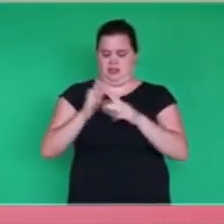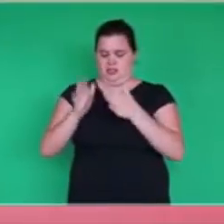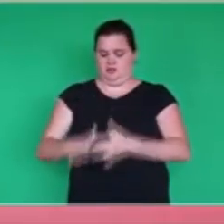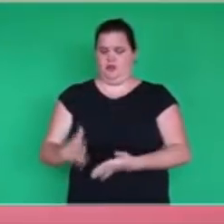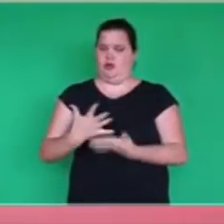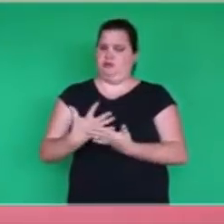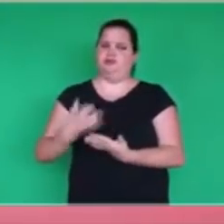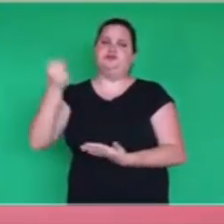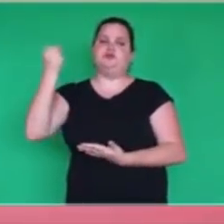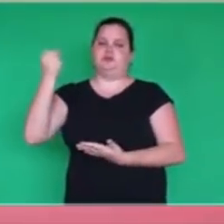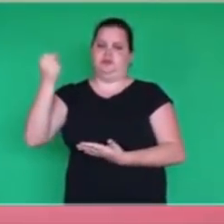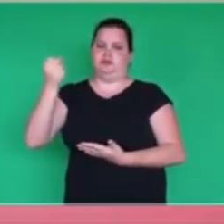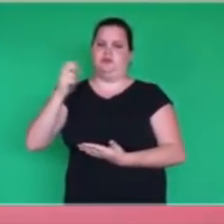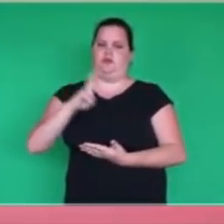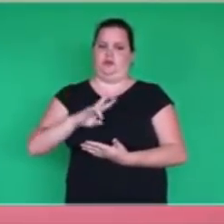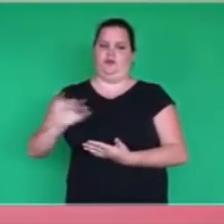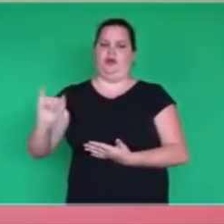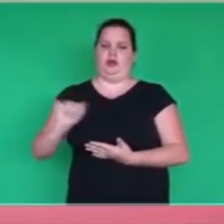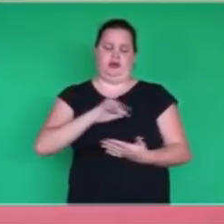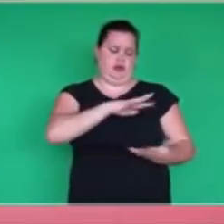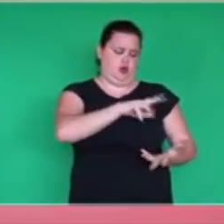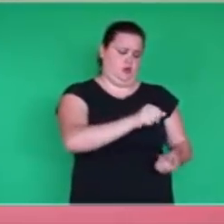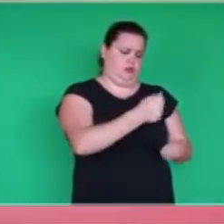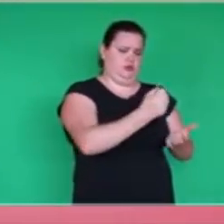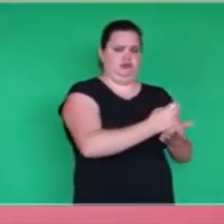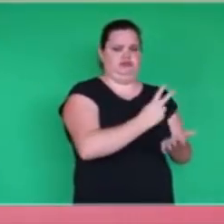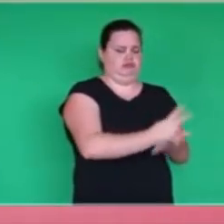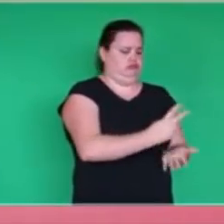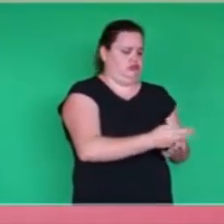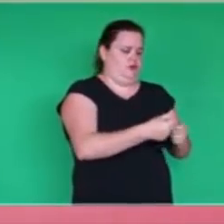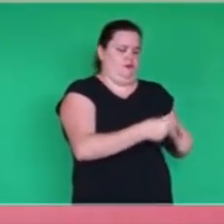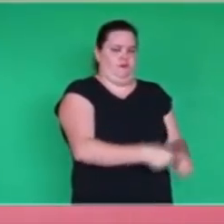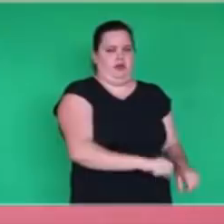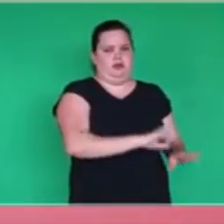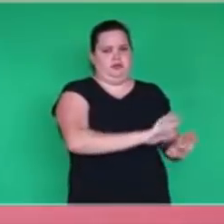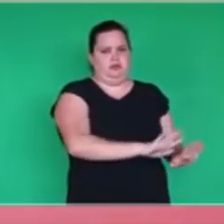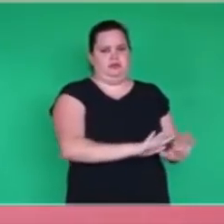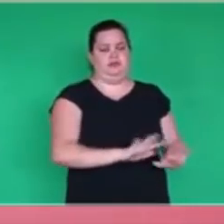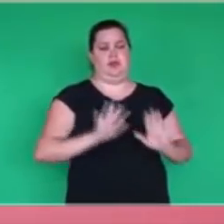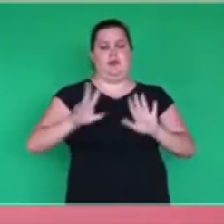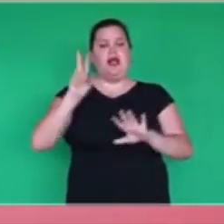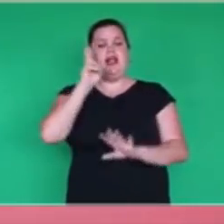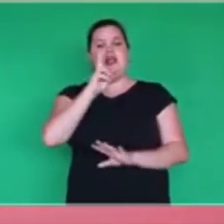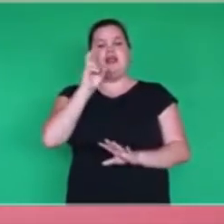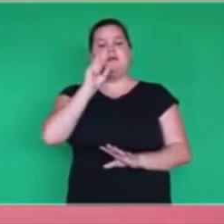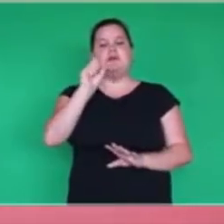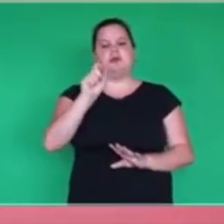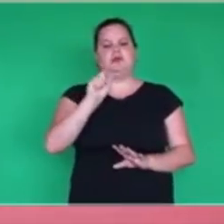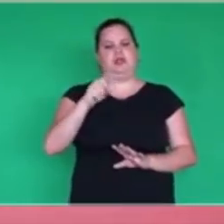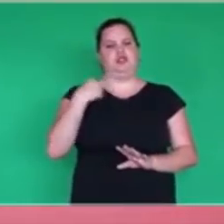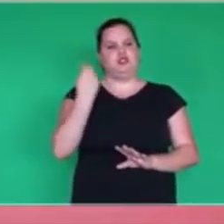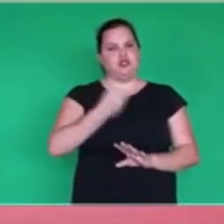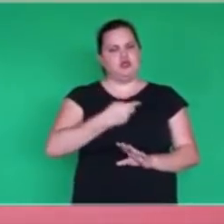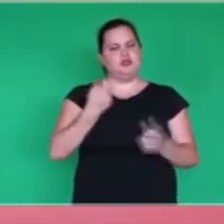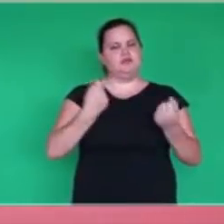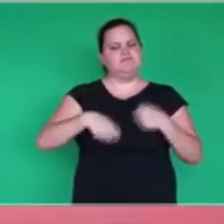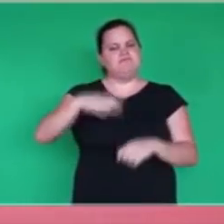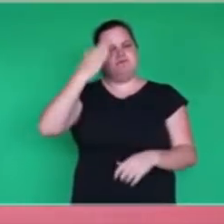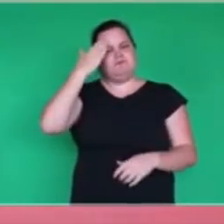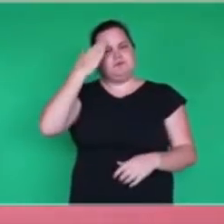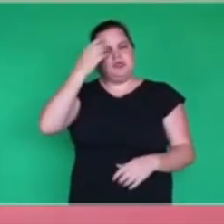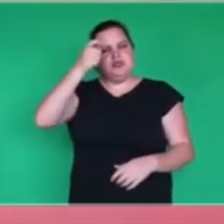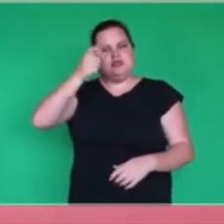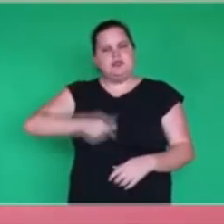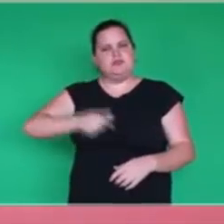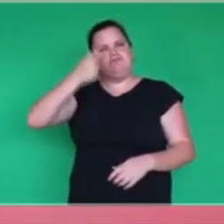e o mundo vai continuar. Lembrando aos nossos irmãos que a consciência desse momento